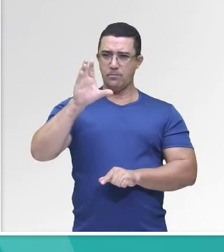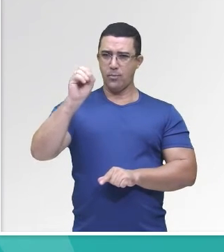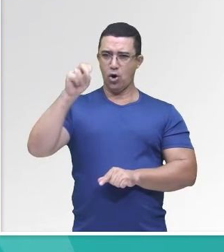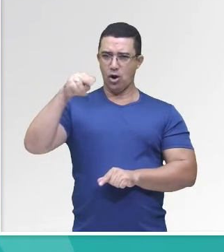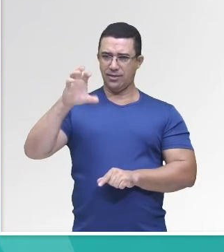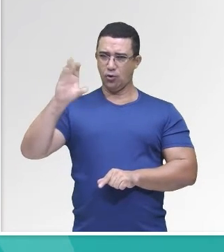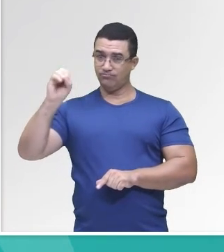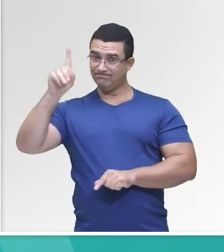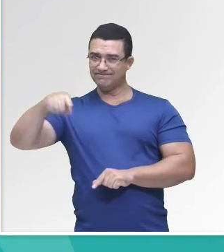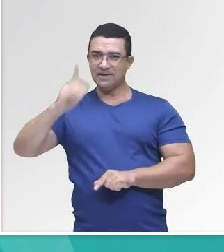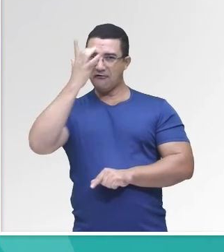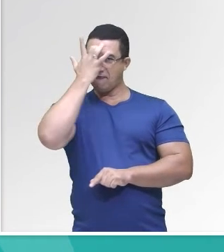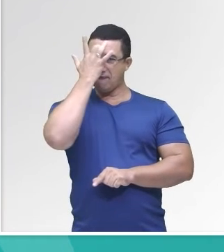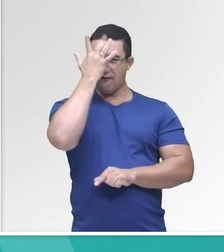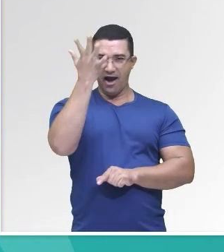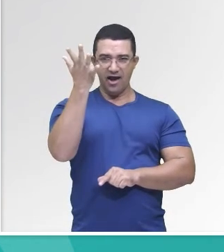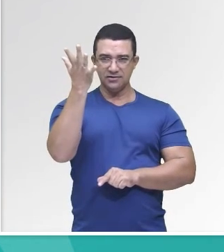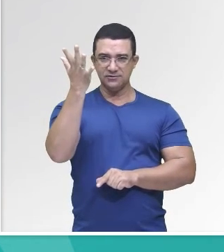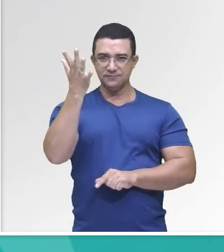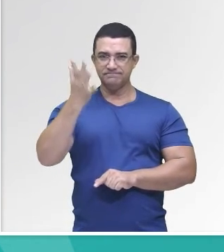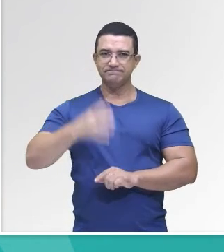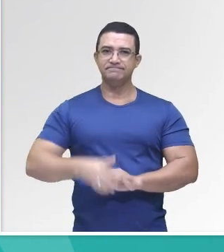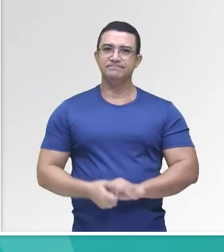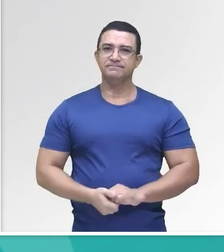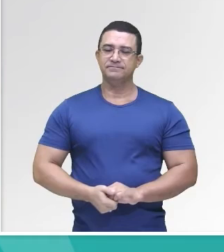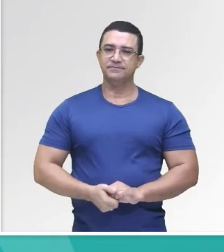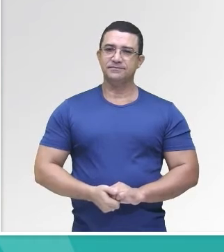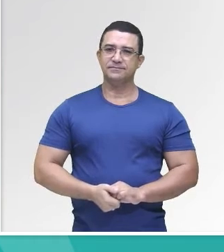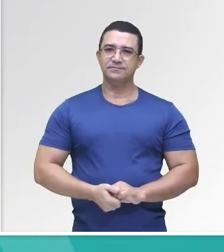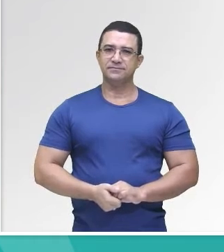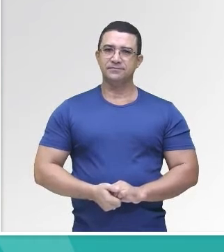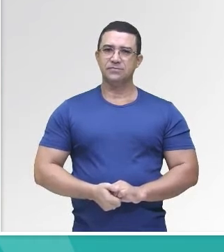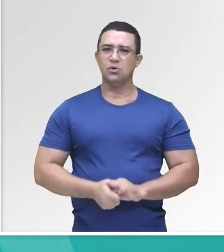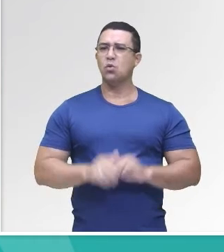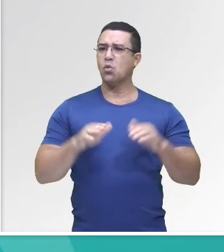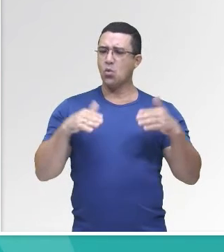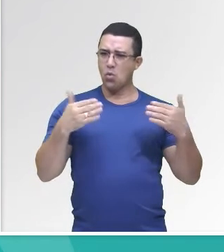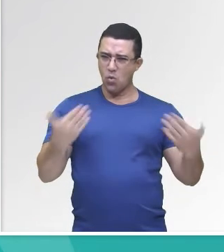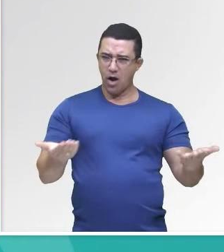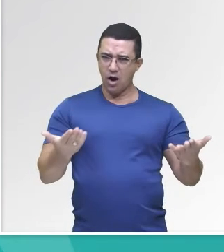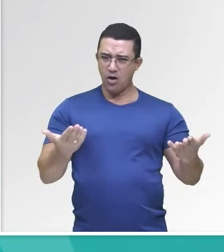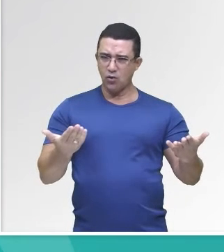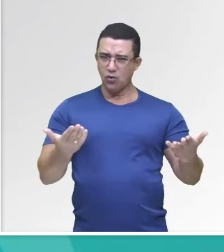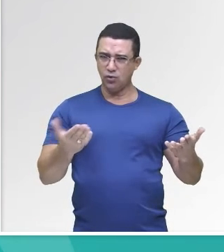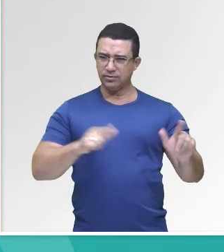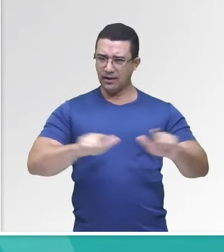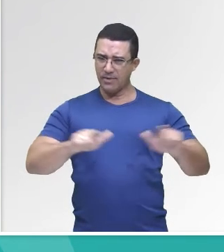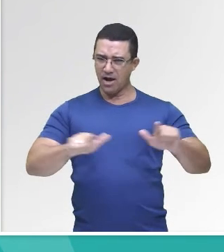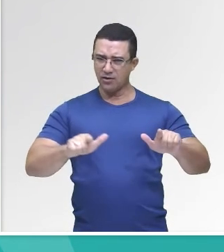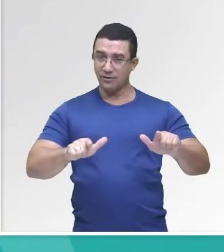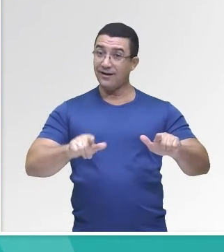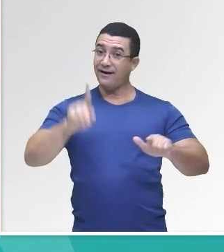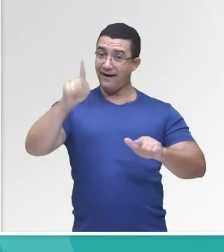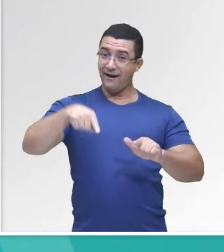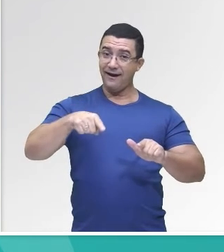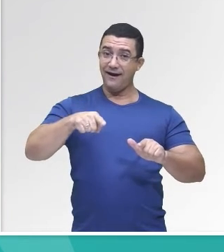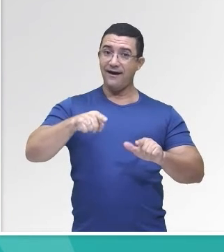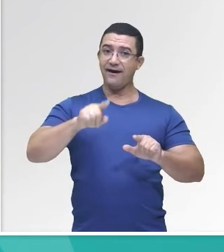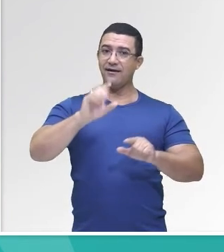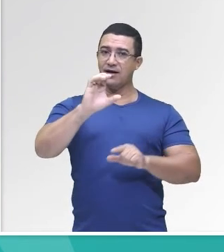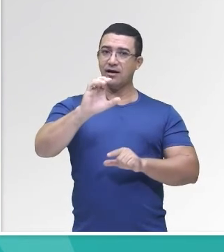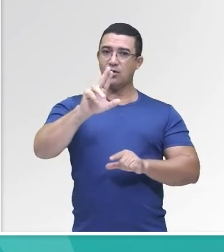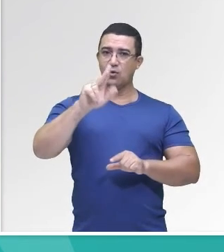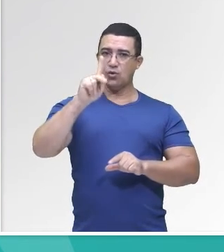Então, ele já mostra aqui que utilizar, ele está oferecendo o serviço, né? Qual